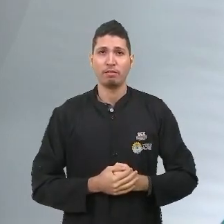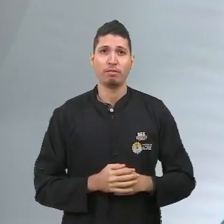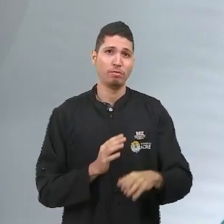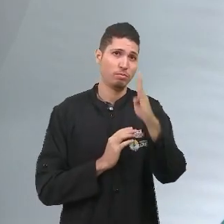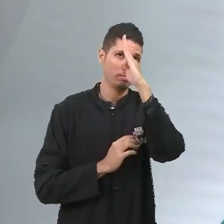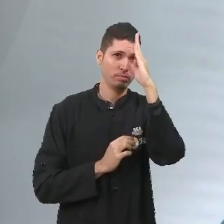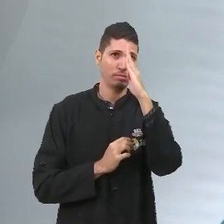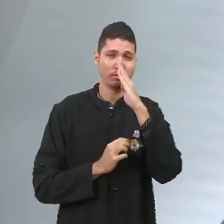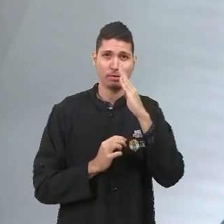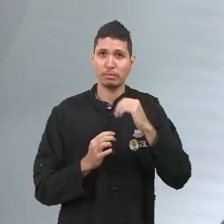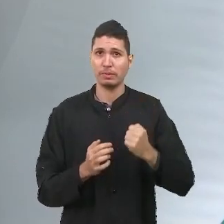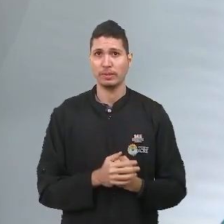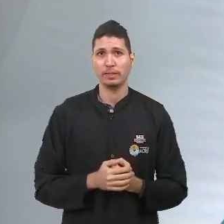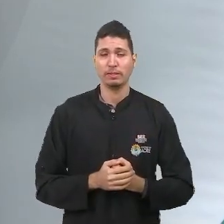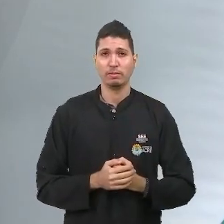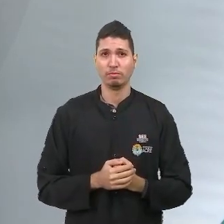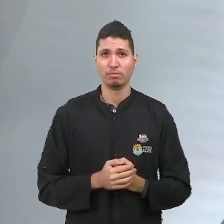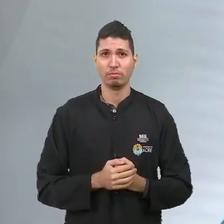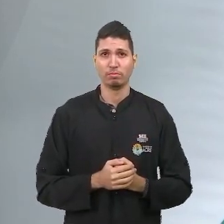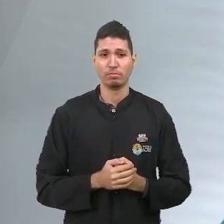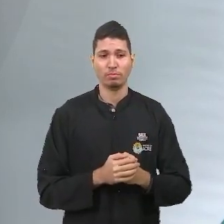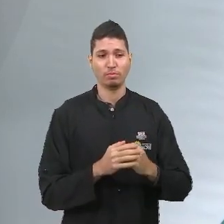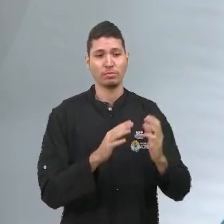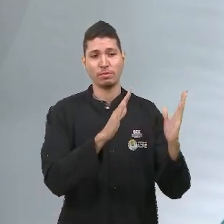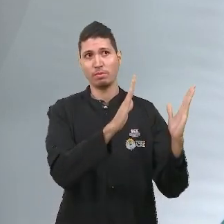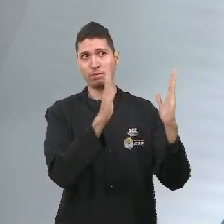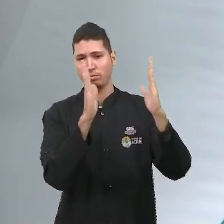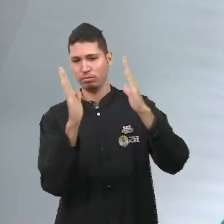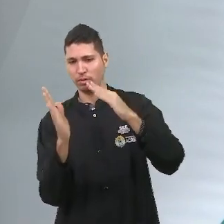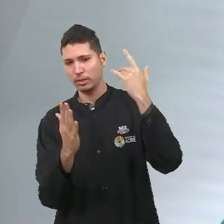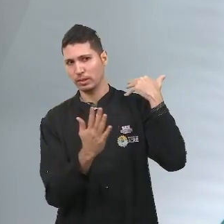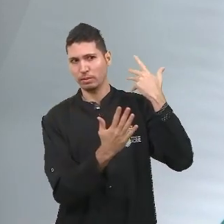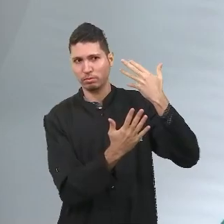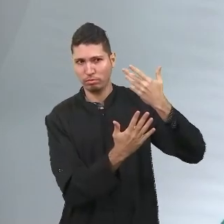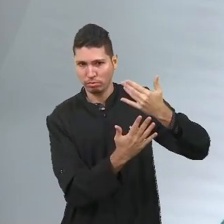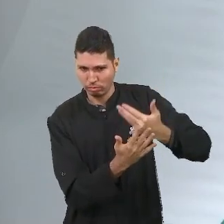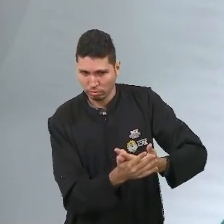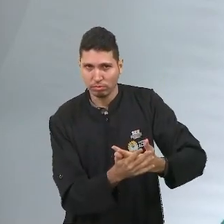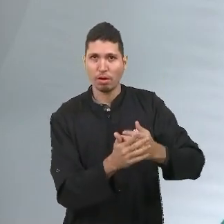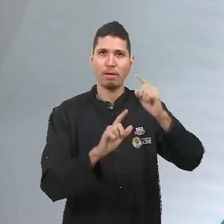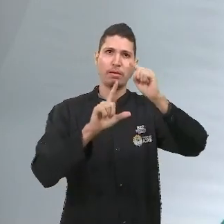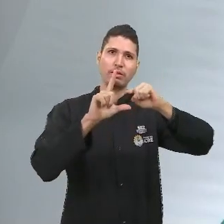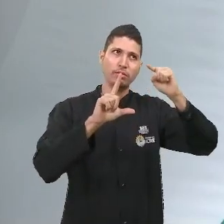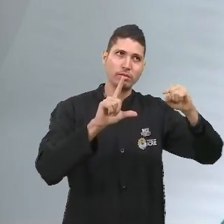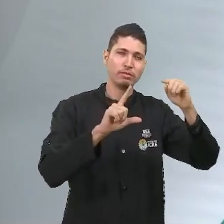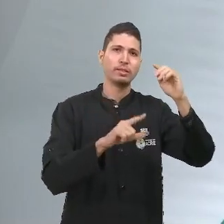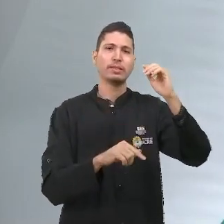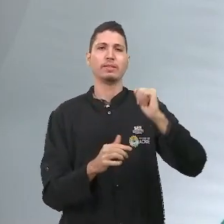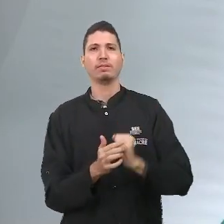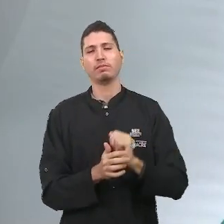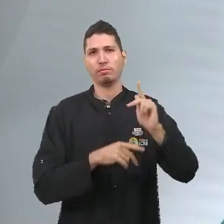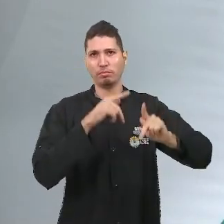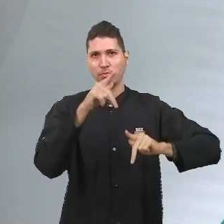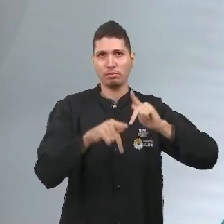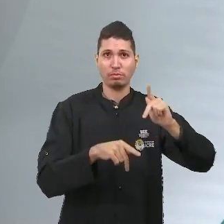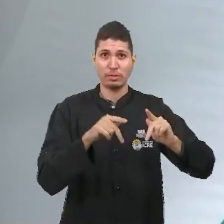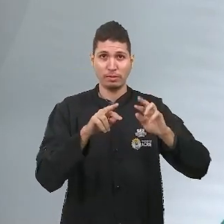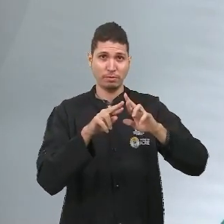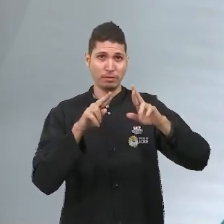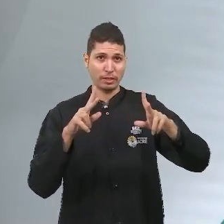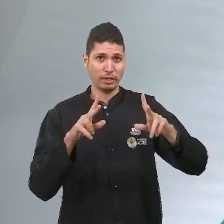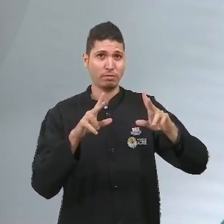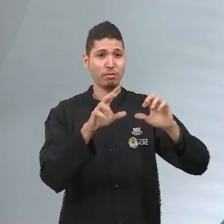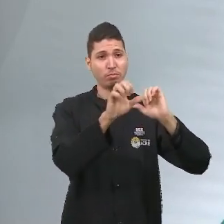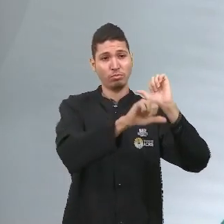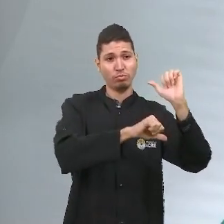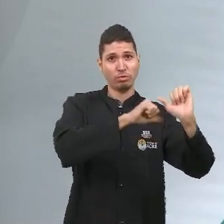característica demográfica hoje que não era a mesma característica demográfica de 20 anos atrás. Tem todo um processo de transição,